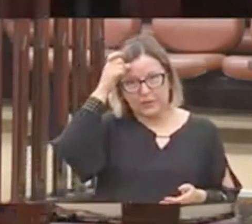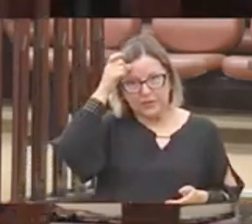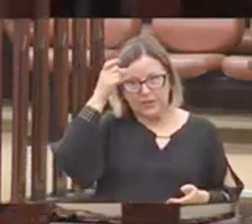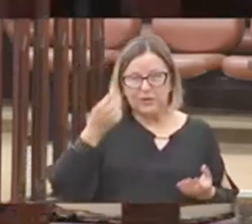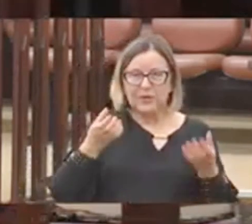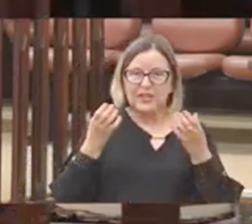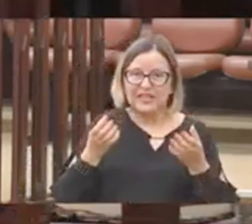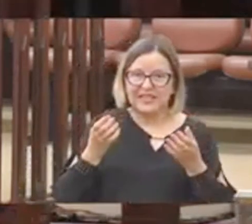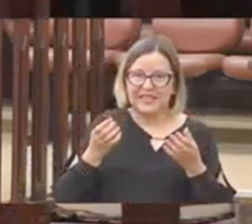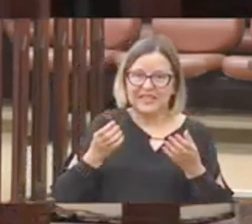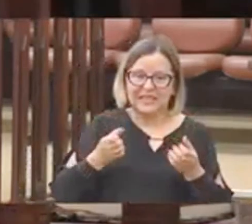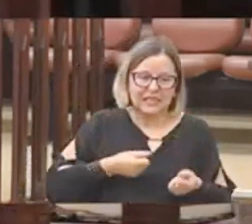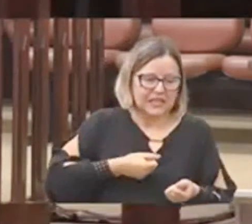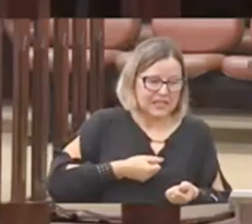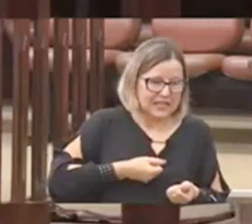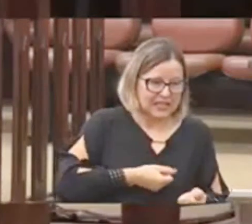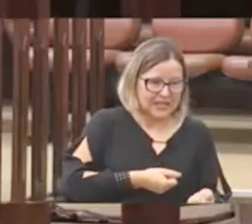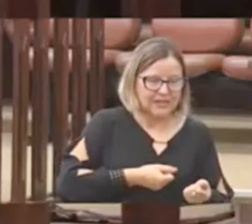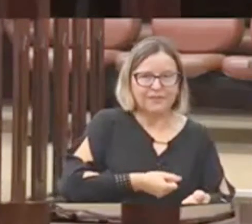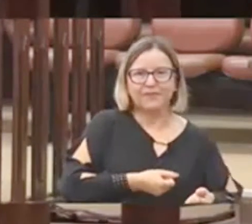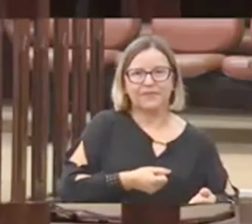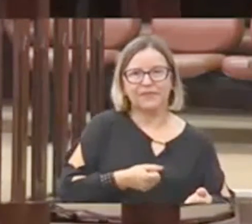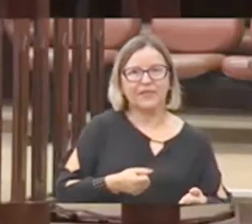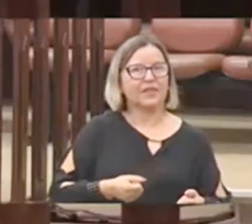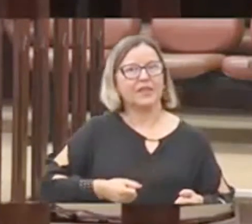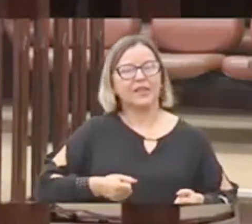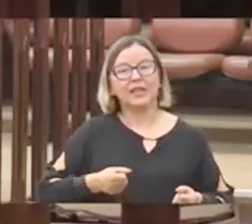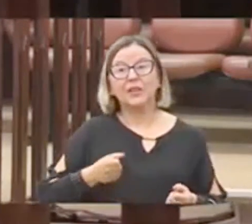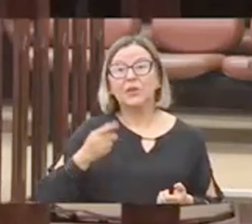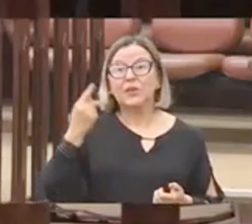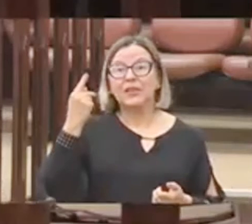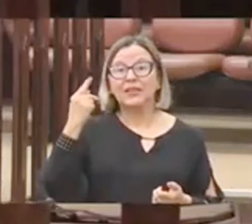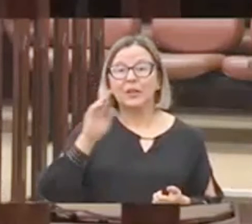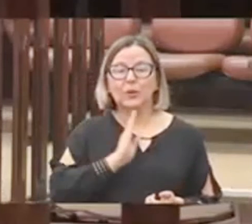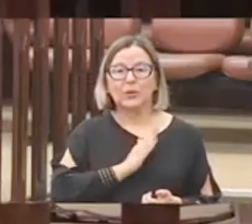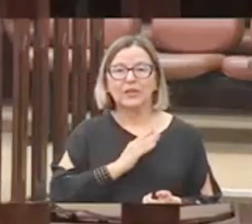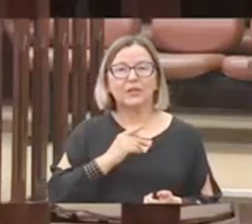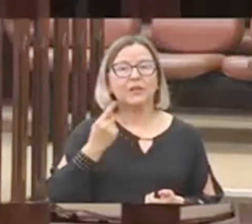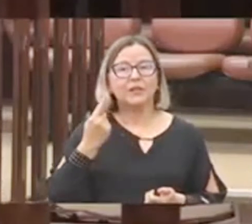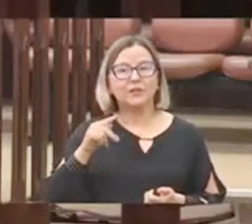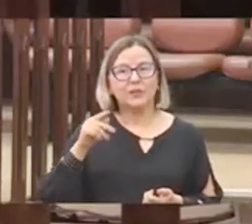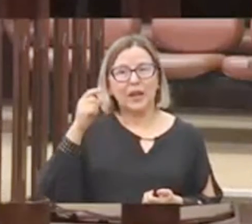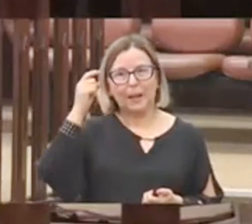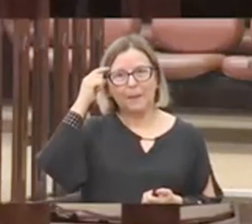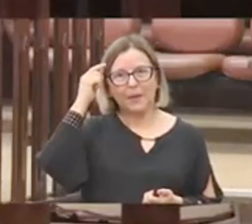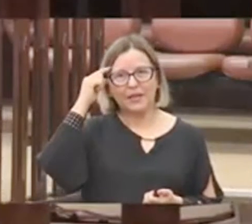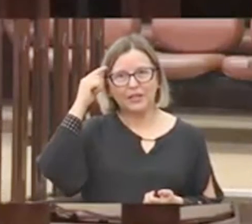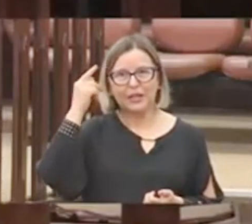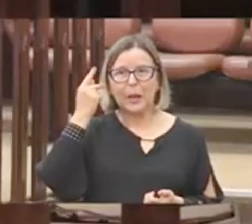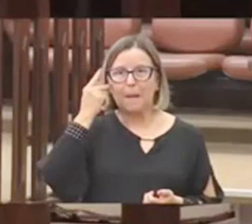o quê? O seu coração e a sua mente para te desestabilizar.